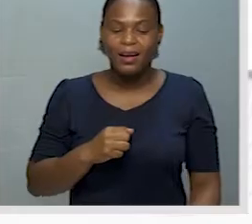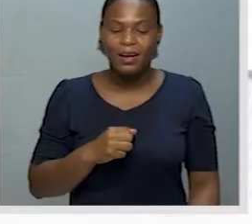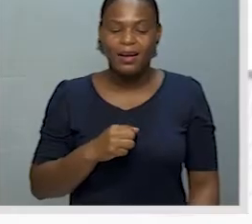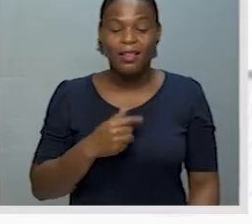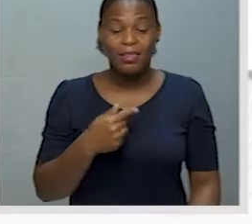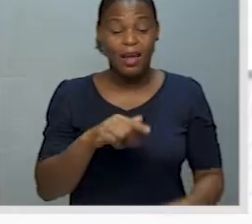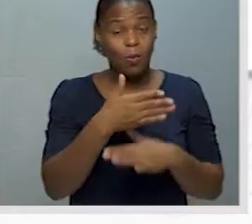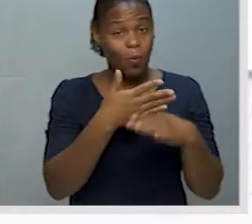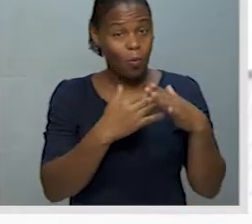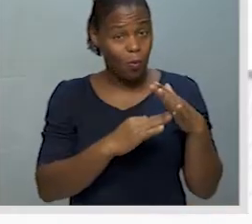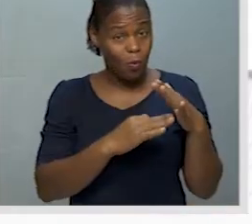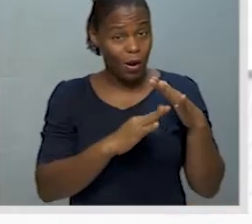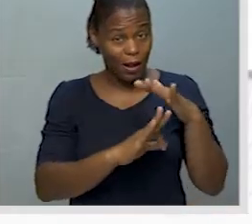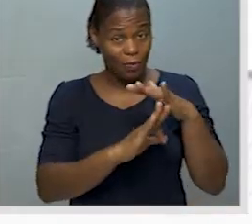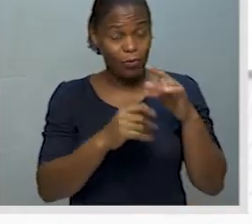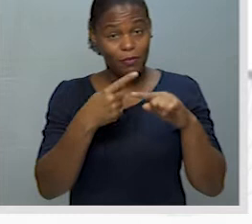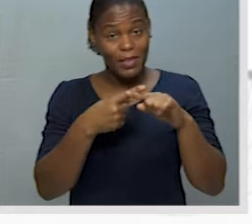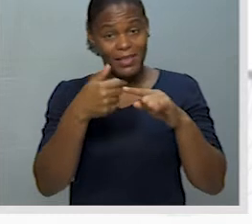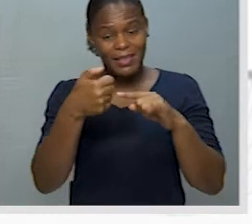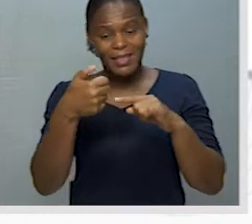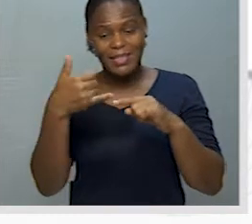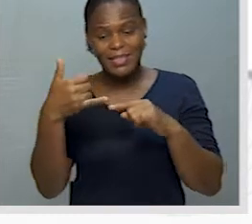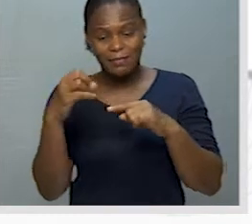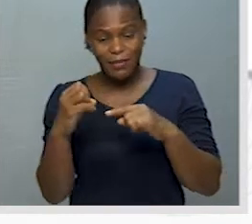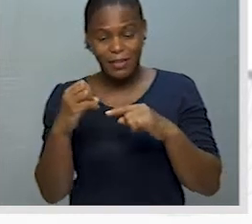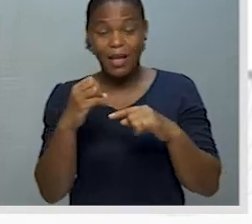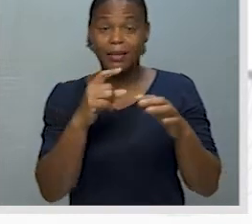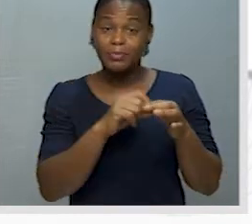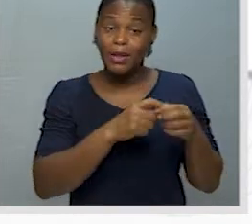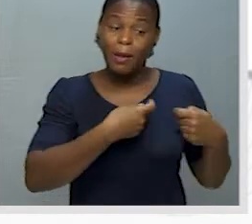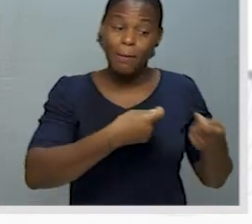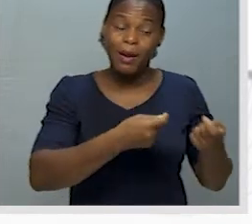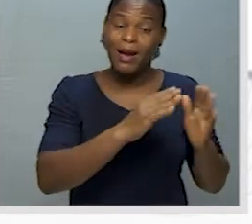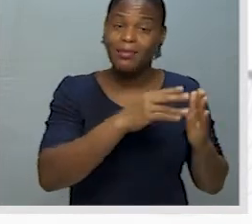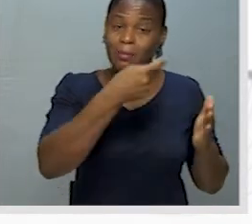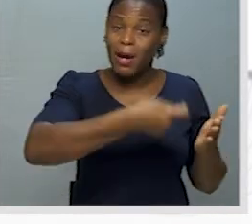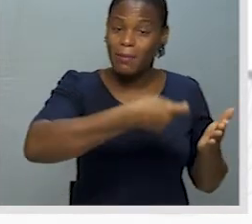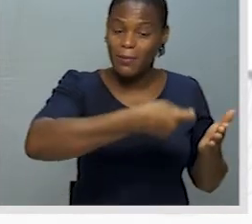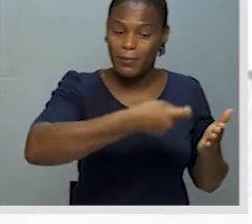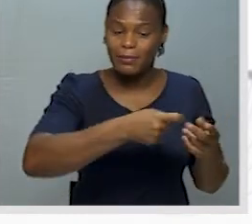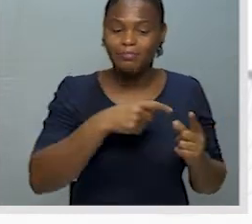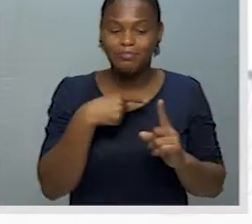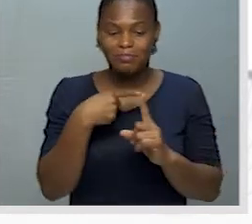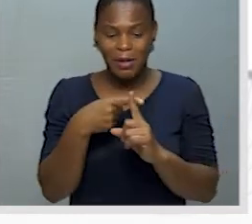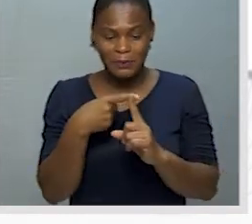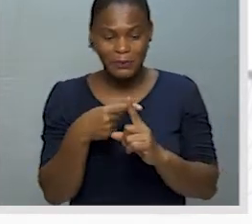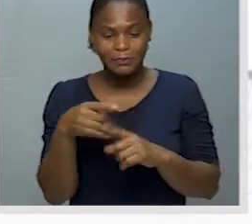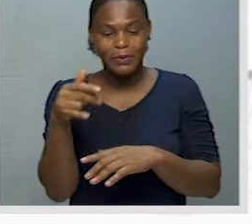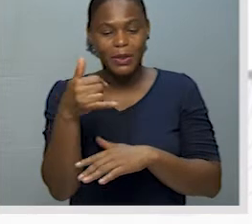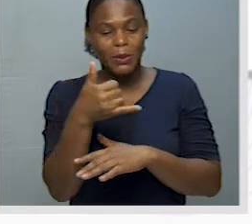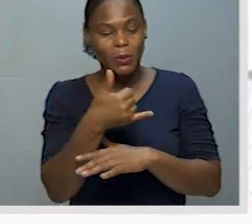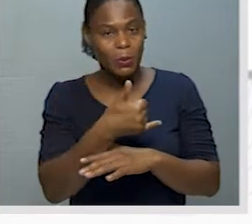exatamente 1/4 vezes 520, que corresponde ao gasto com aluguer, não é verdade?